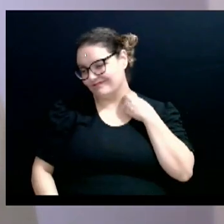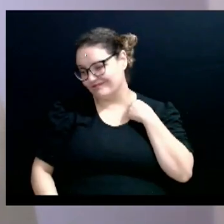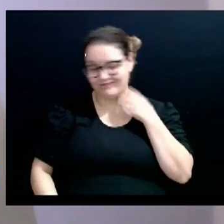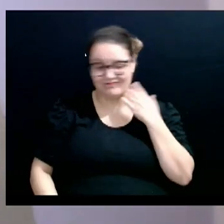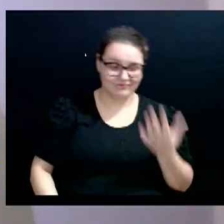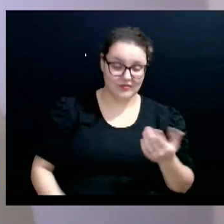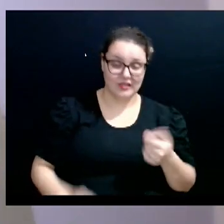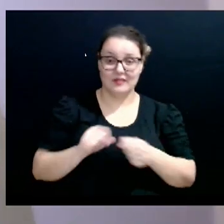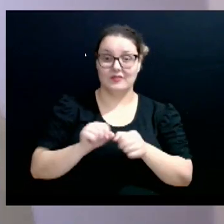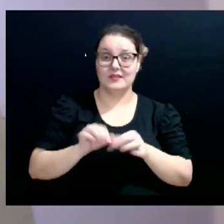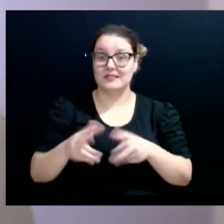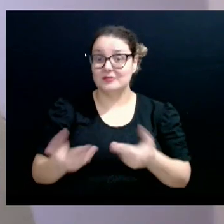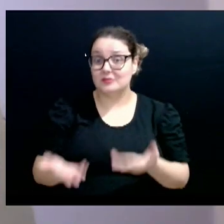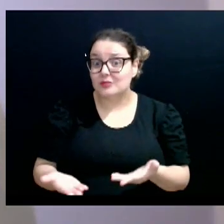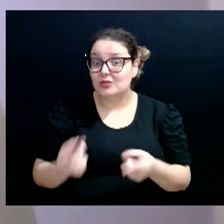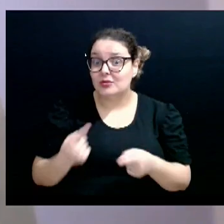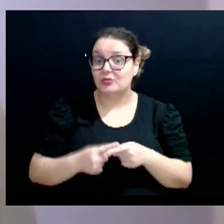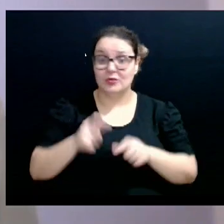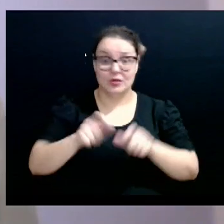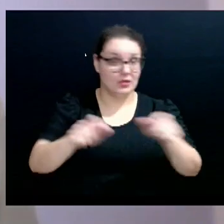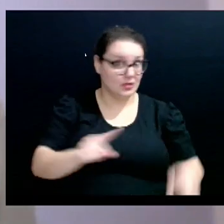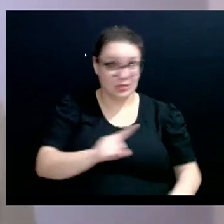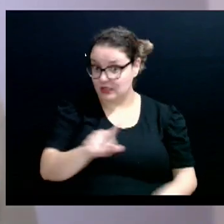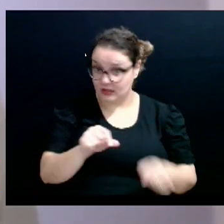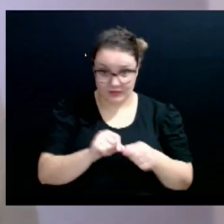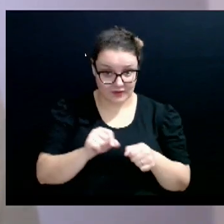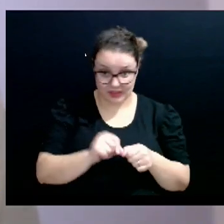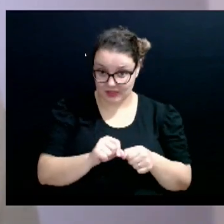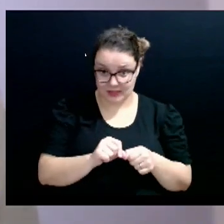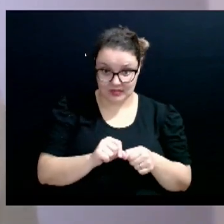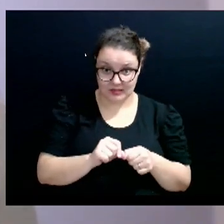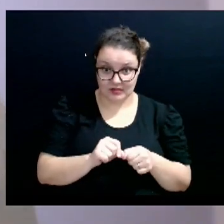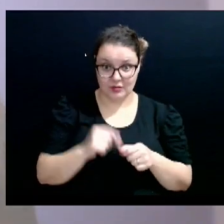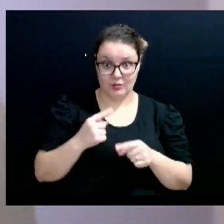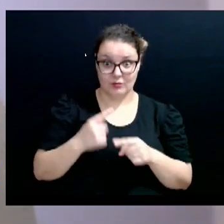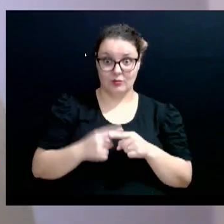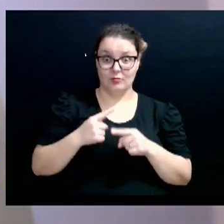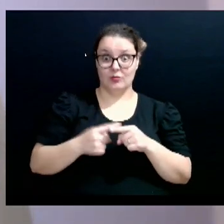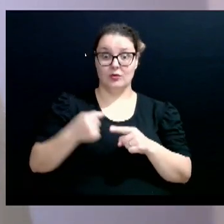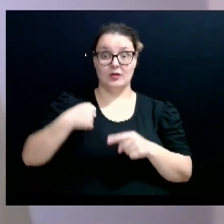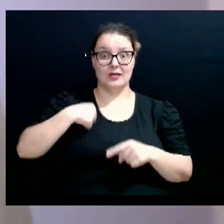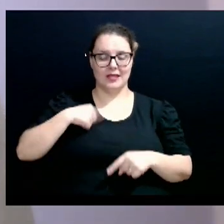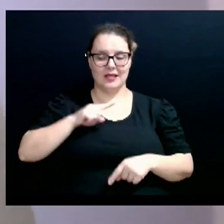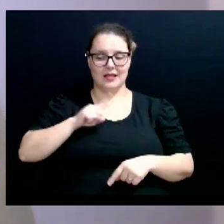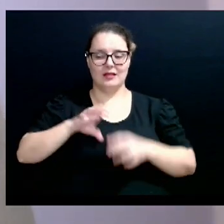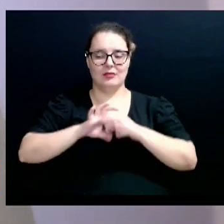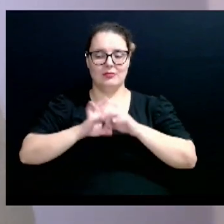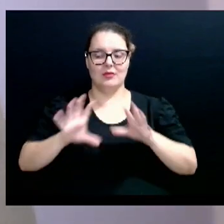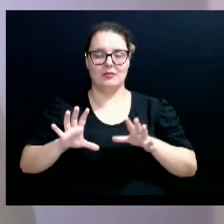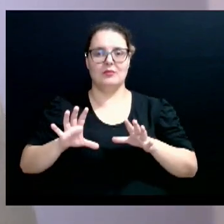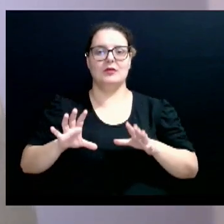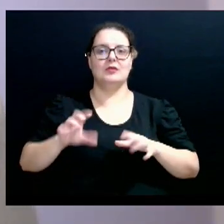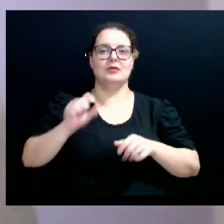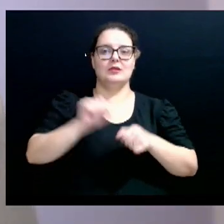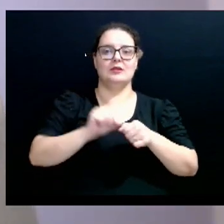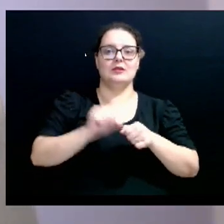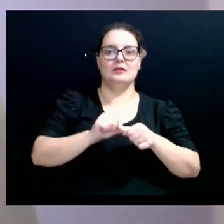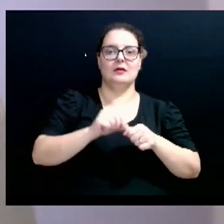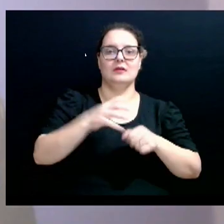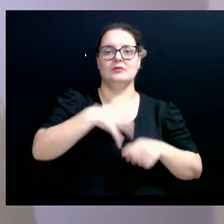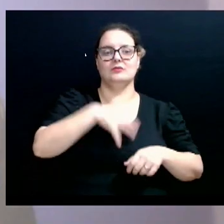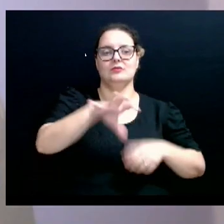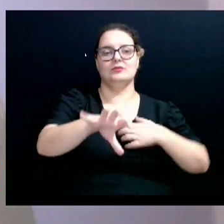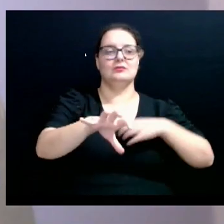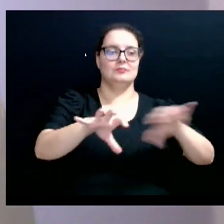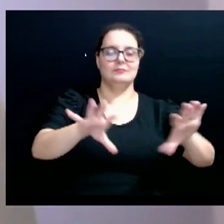é porque os outros não fazem ou é porque ela não permite que os outros façam da maneira deles. Ela